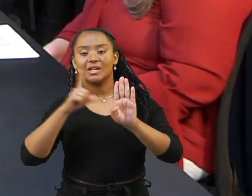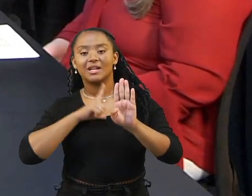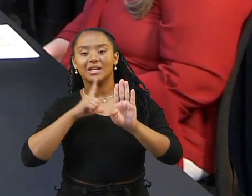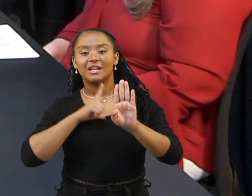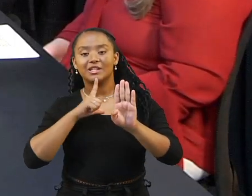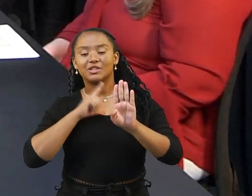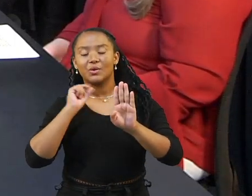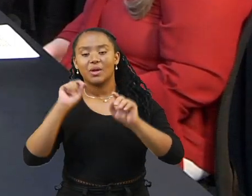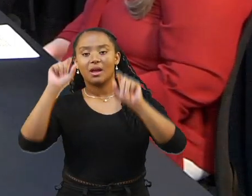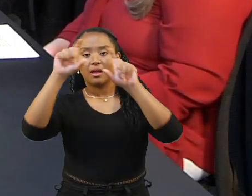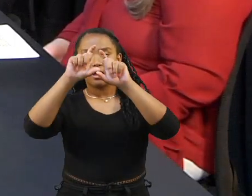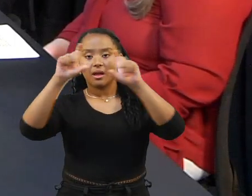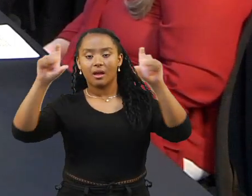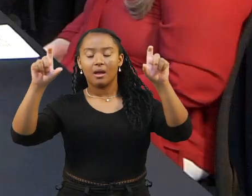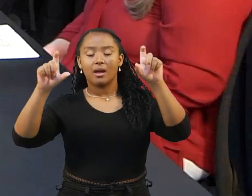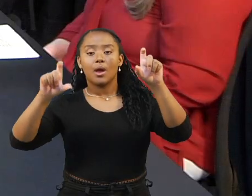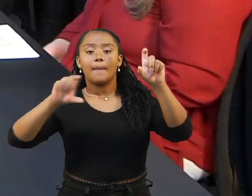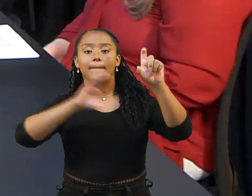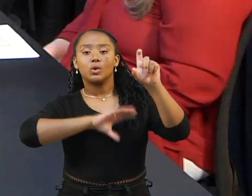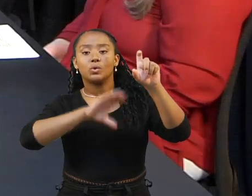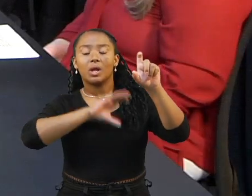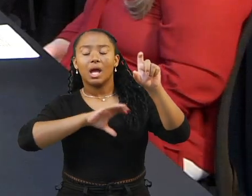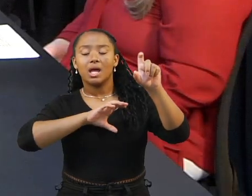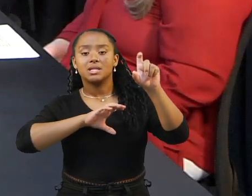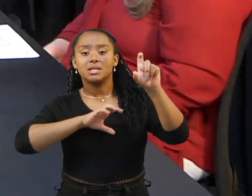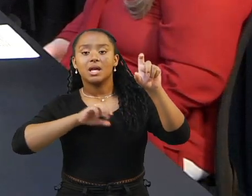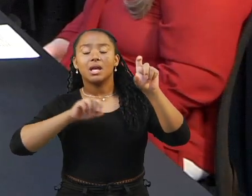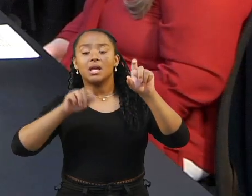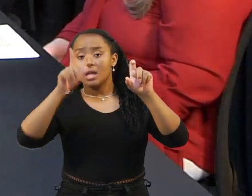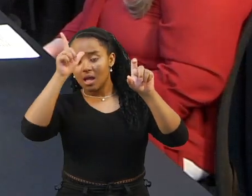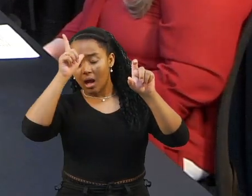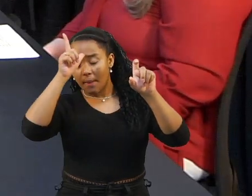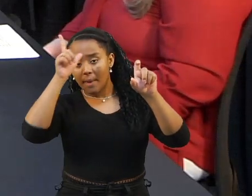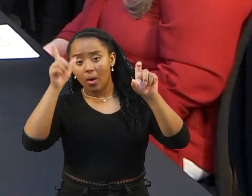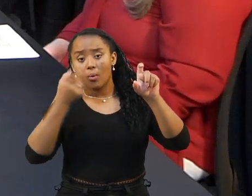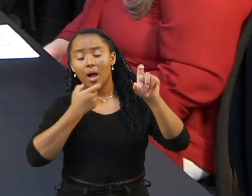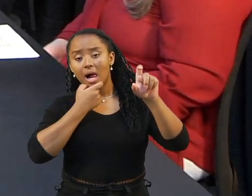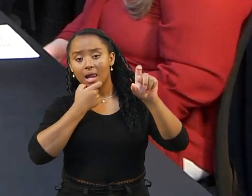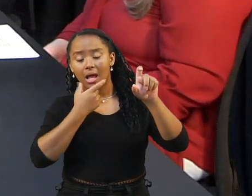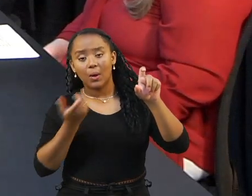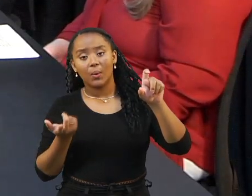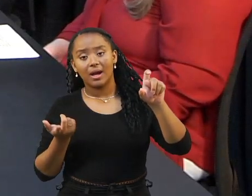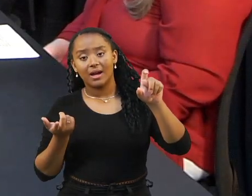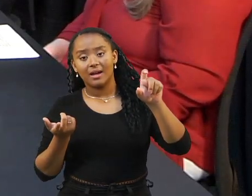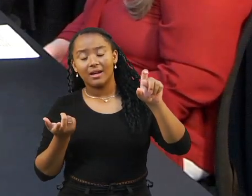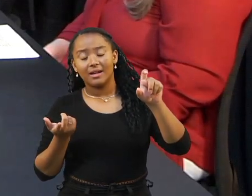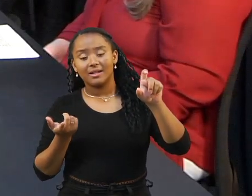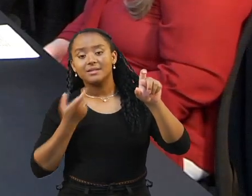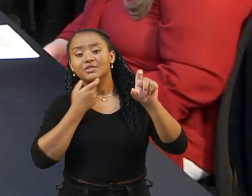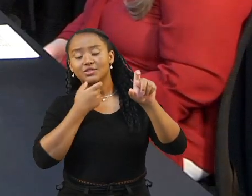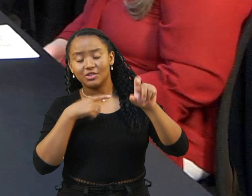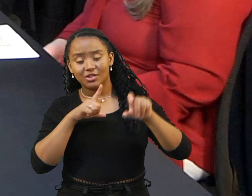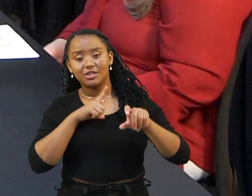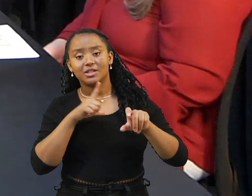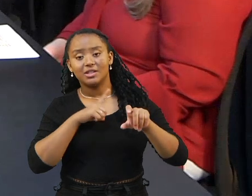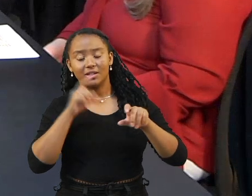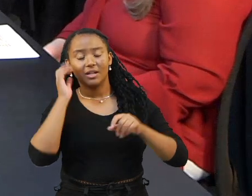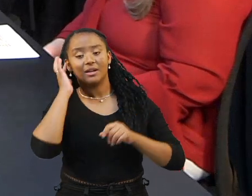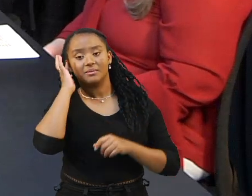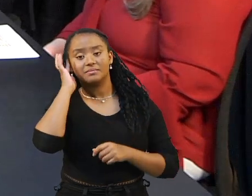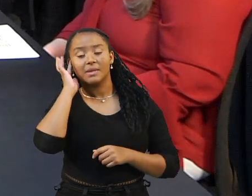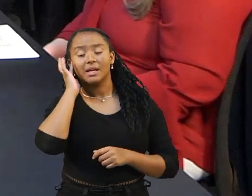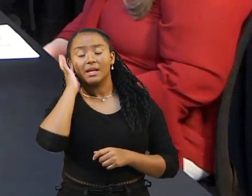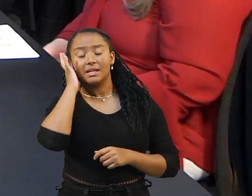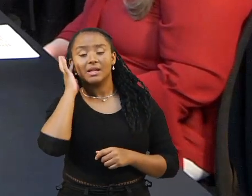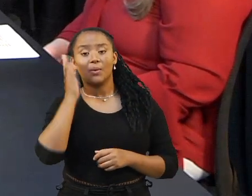e alemão. Não é inglês, não é outra língua. Então, era assim, foi uma coisa assim esplêndida para mim. Conhecer o